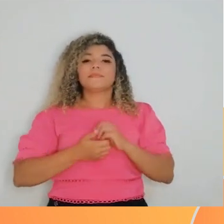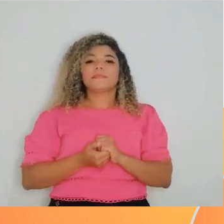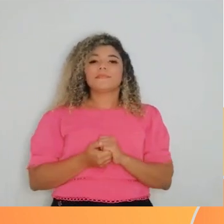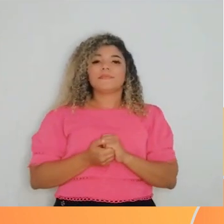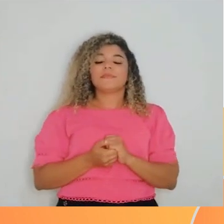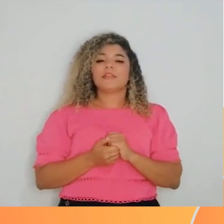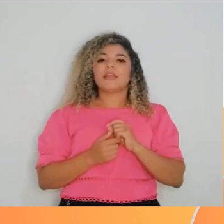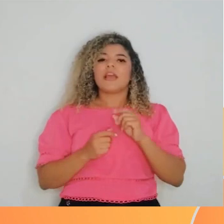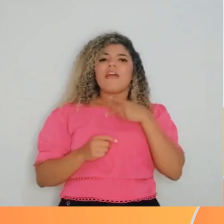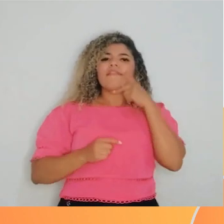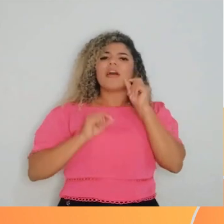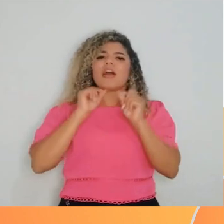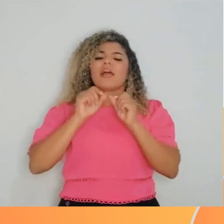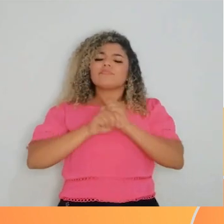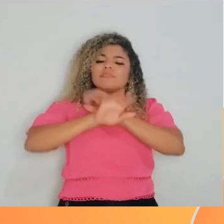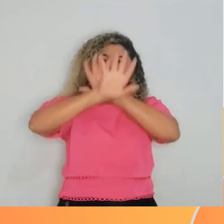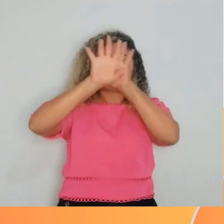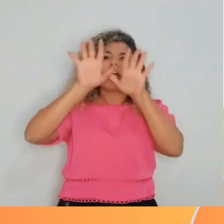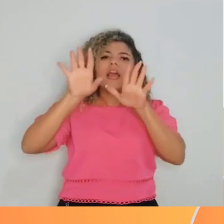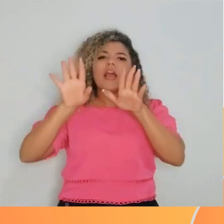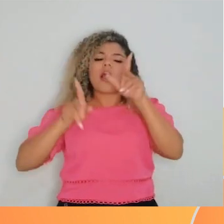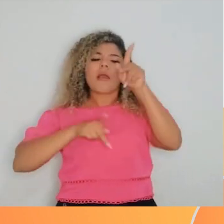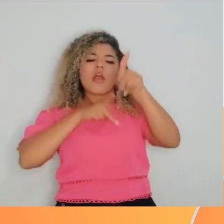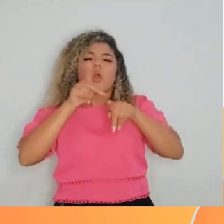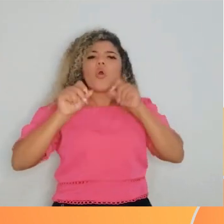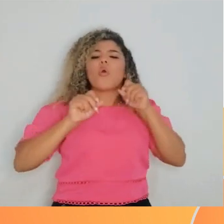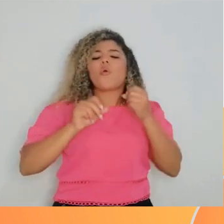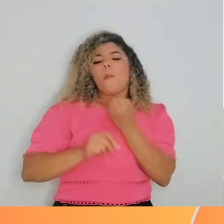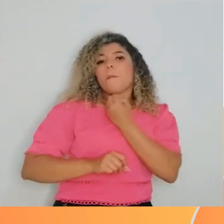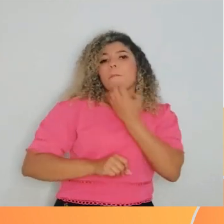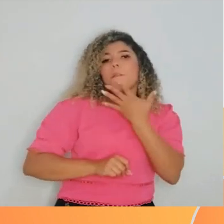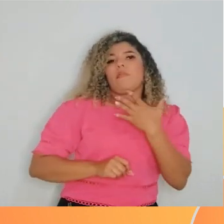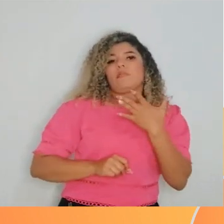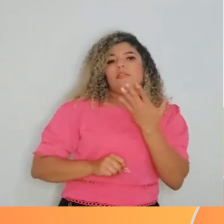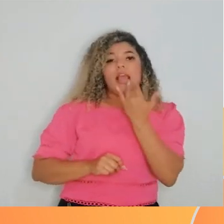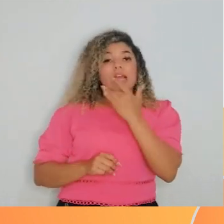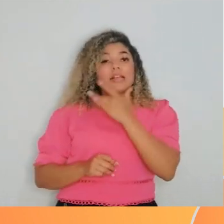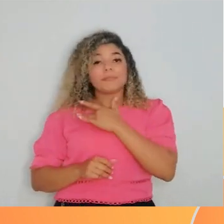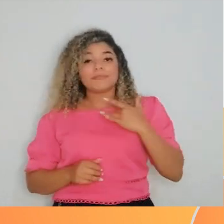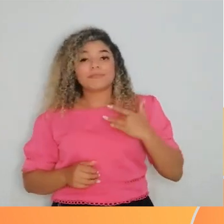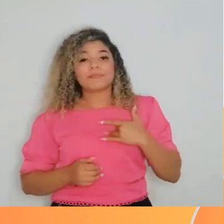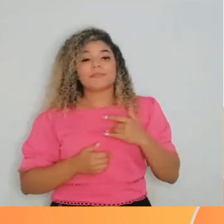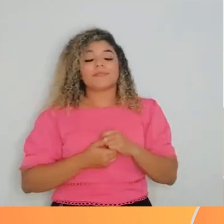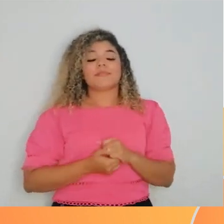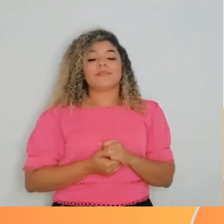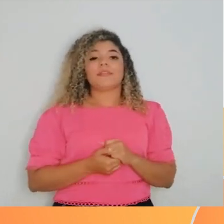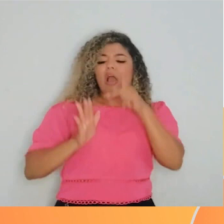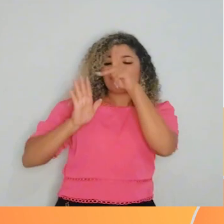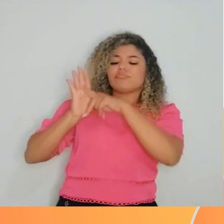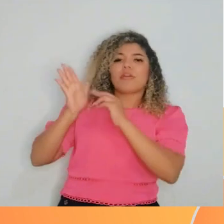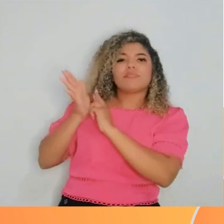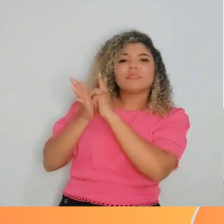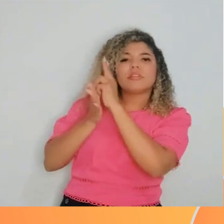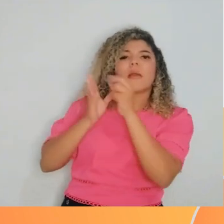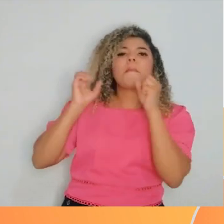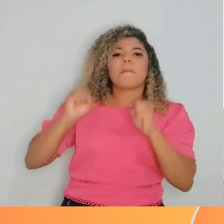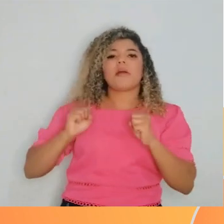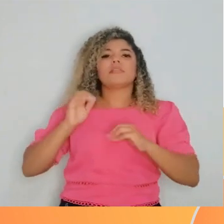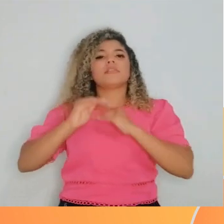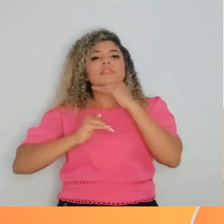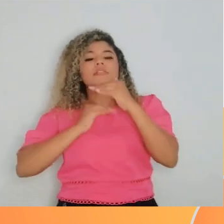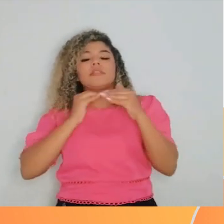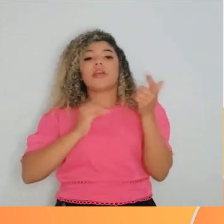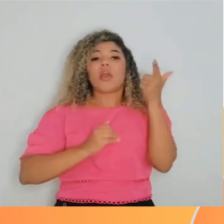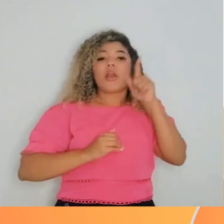a definição ou esclarecimento da população em relação aos benefícios dessa alimentação. Muitos projetos podem ser desenvolvidos